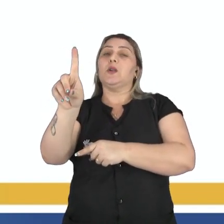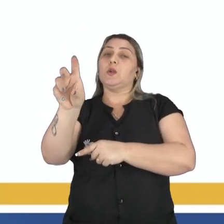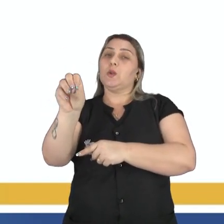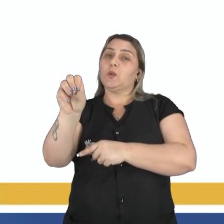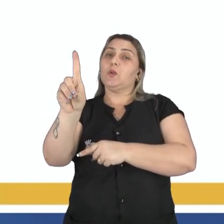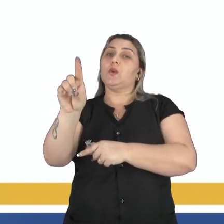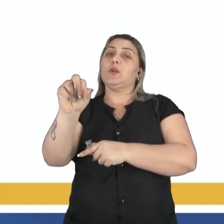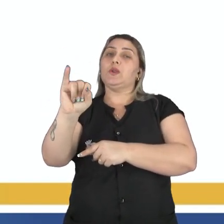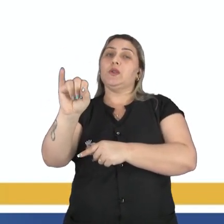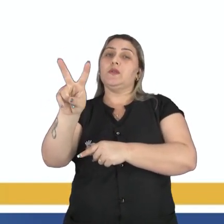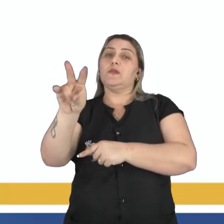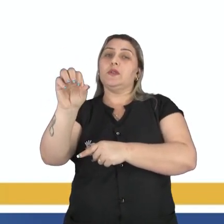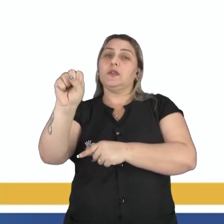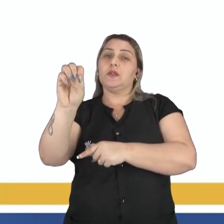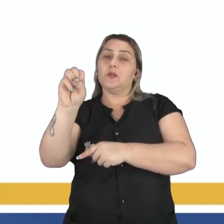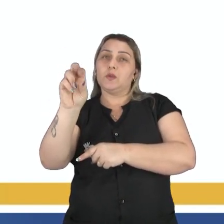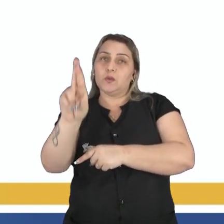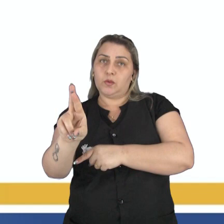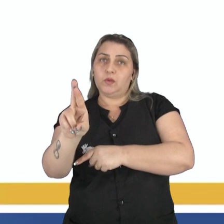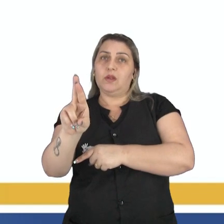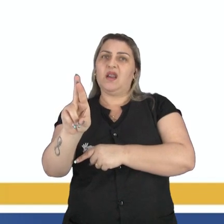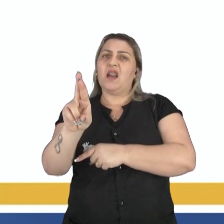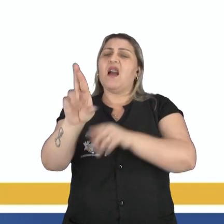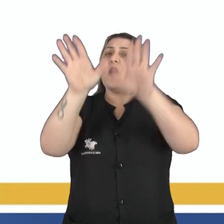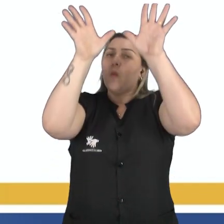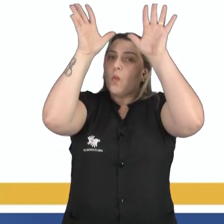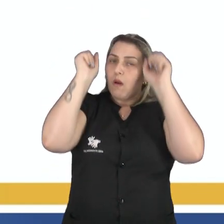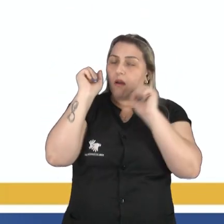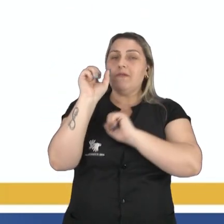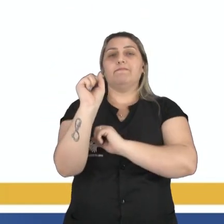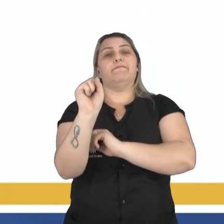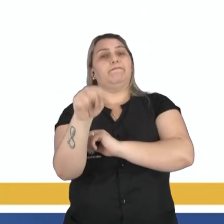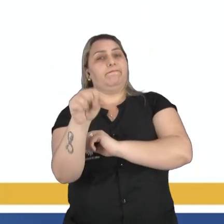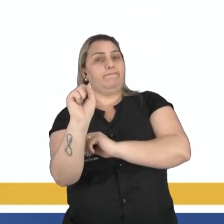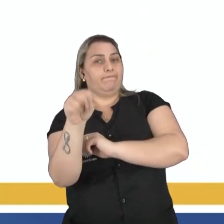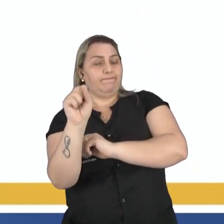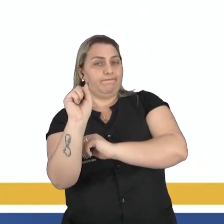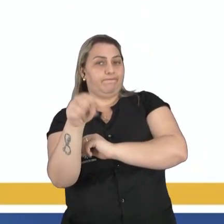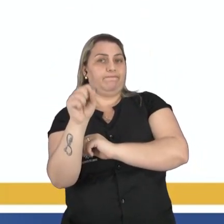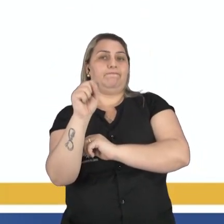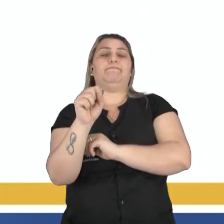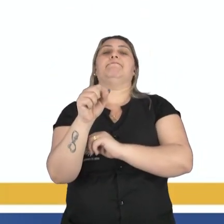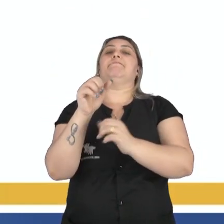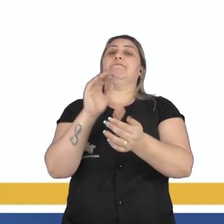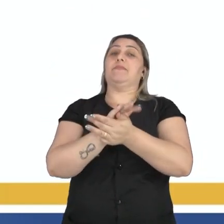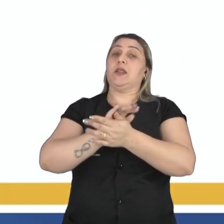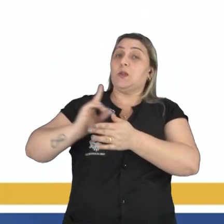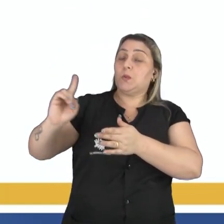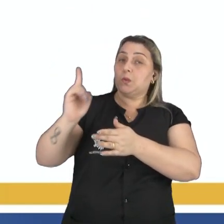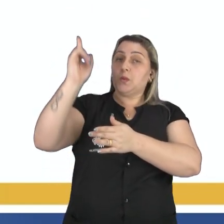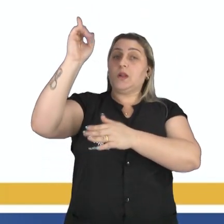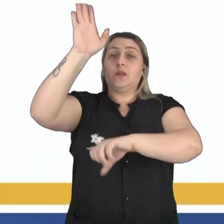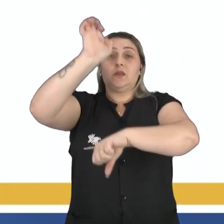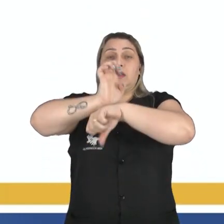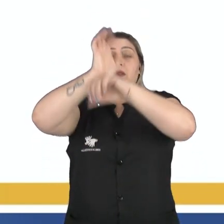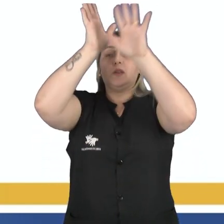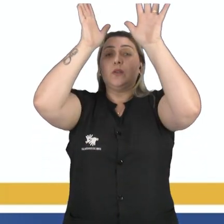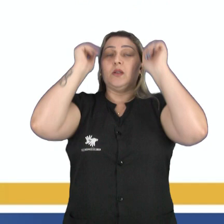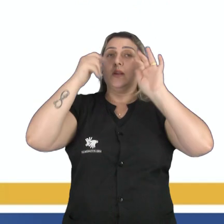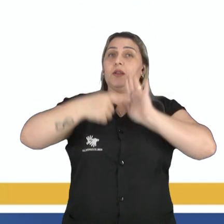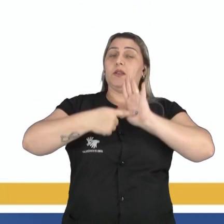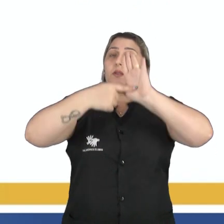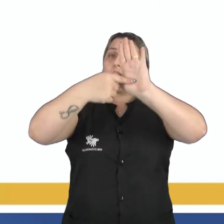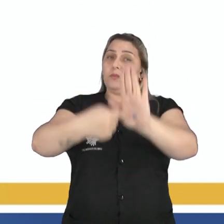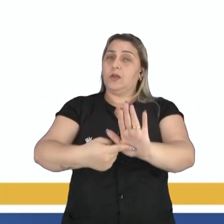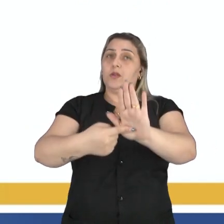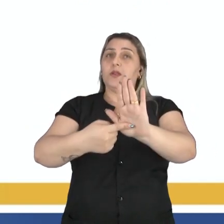da Serra do Divisor. Aí você disse, é no Acre? Sim, na parte extrema do estado do Acre, que aí